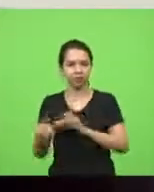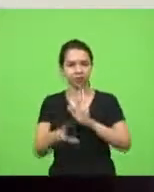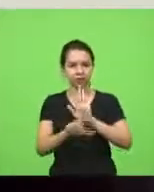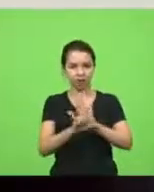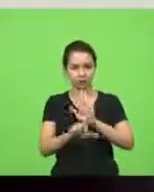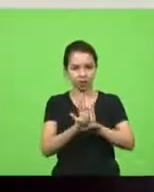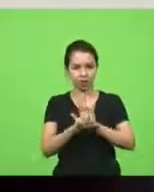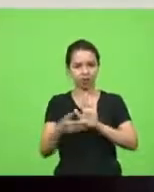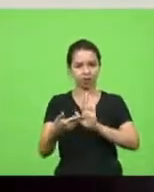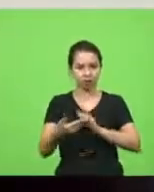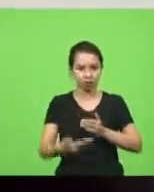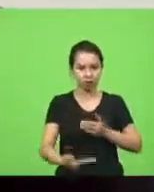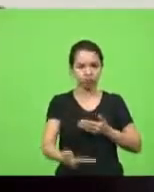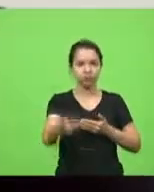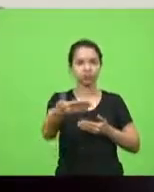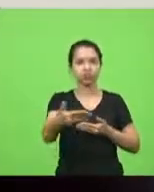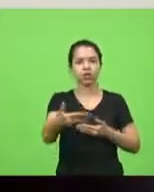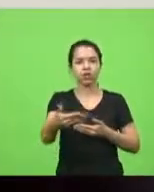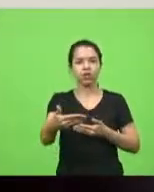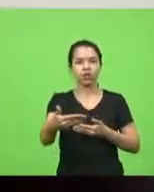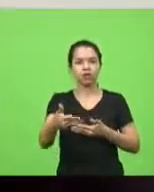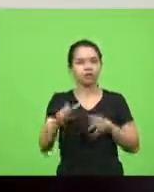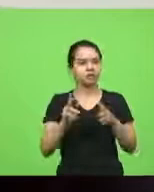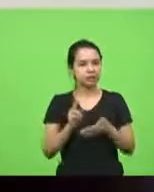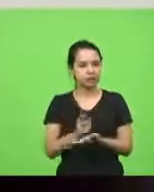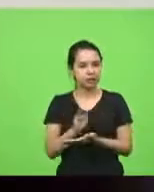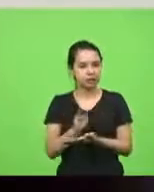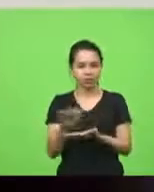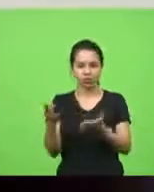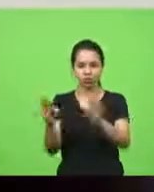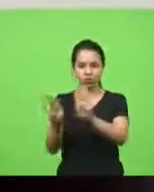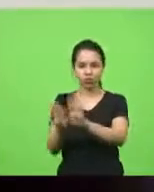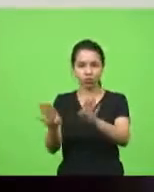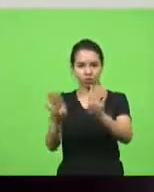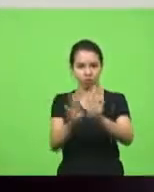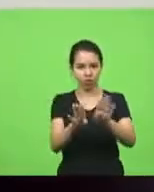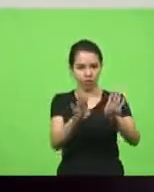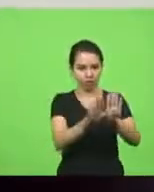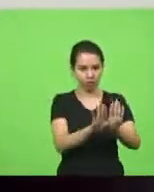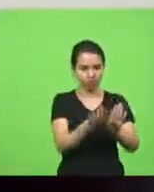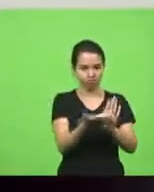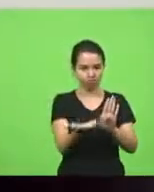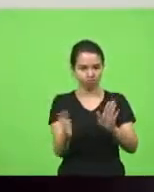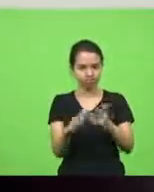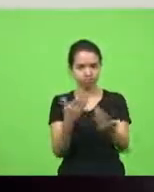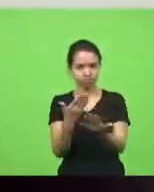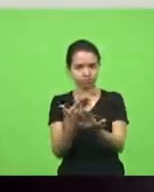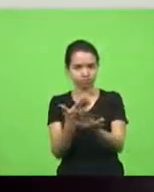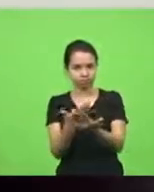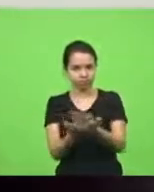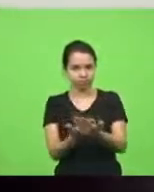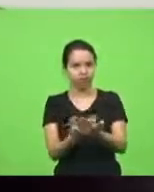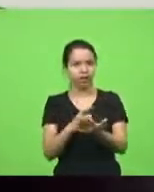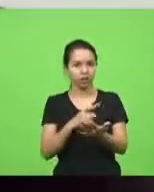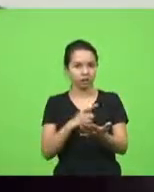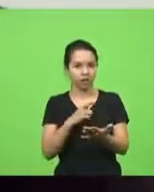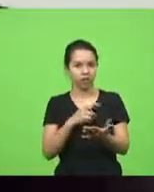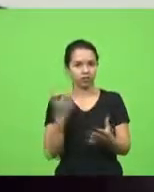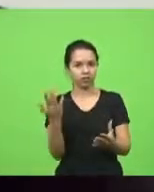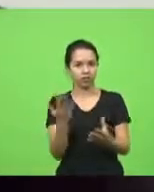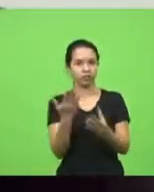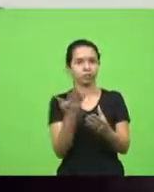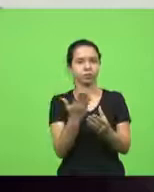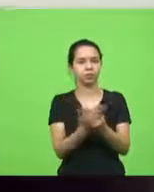e todas as vezes que uma escola fecha, nós temos ação civil pública por parte